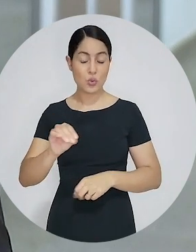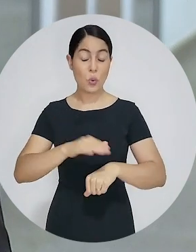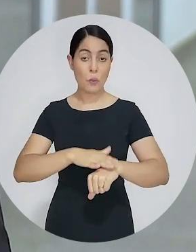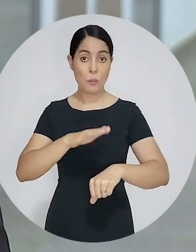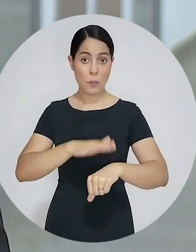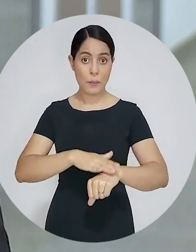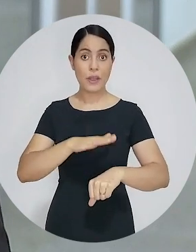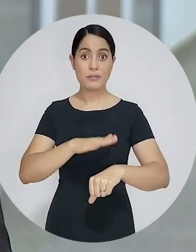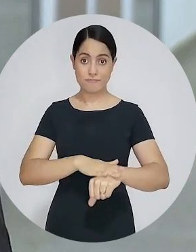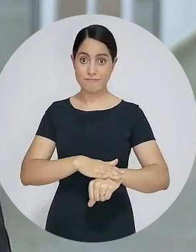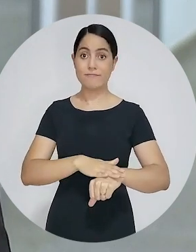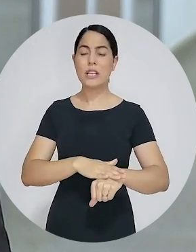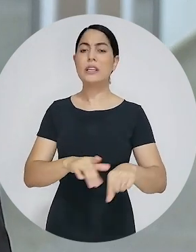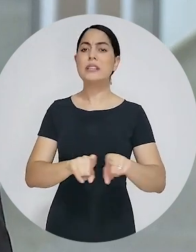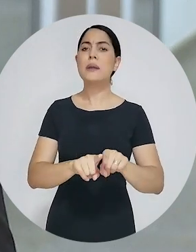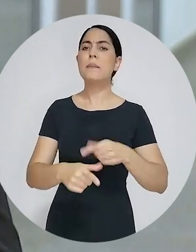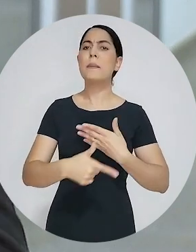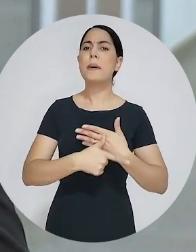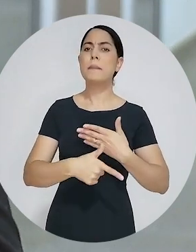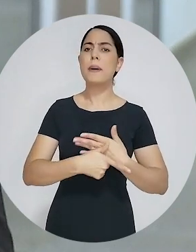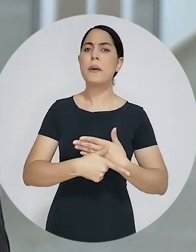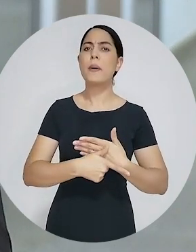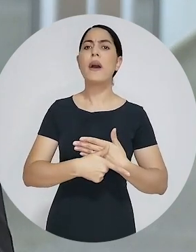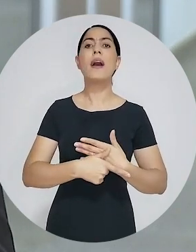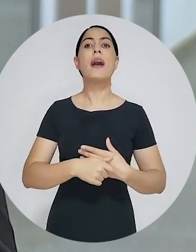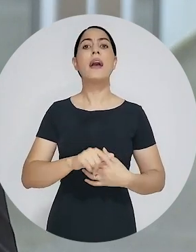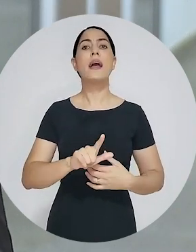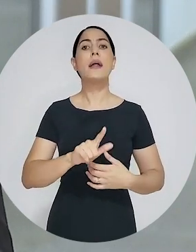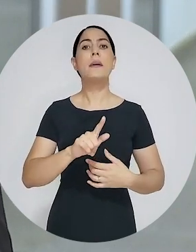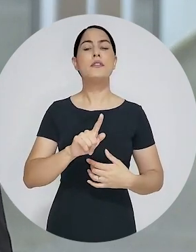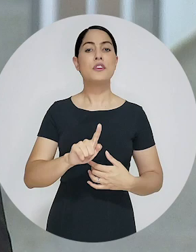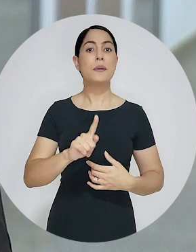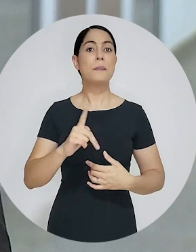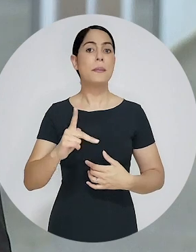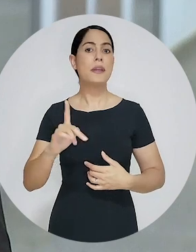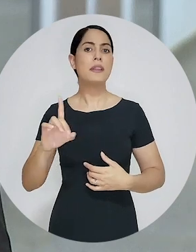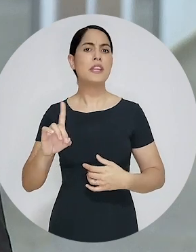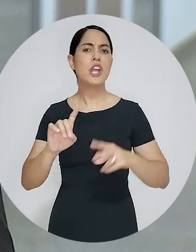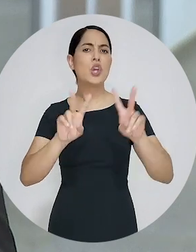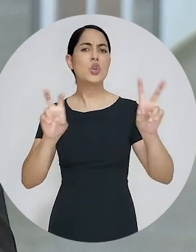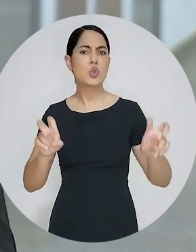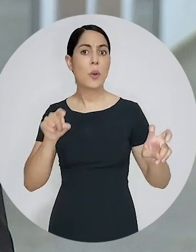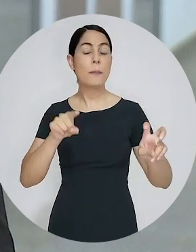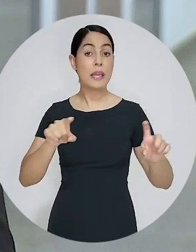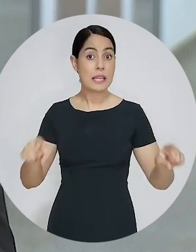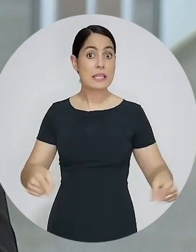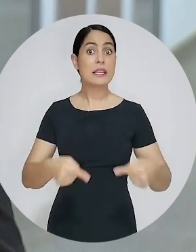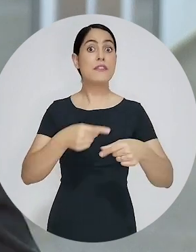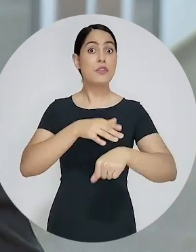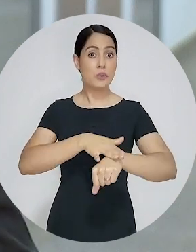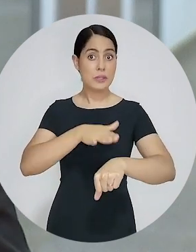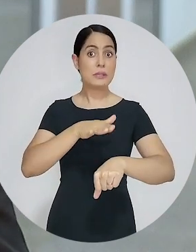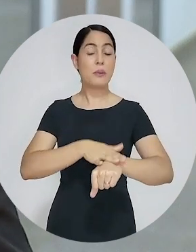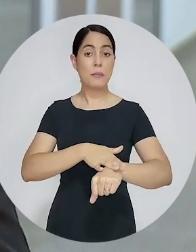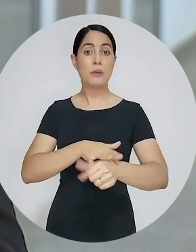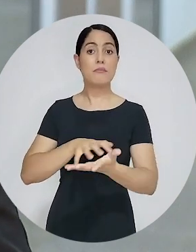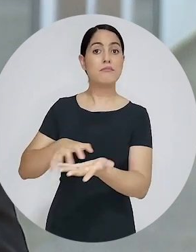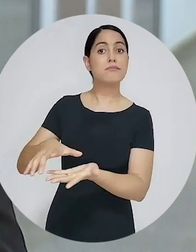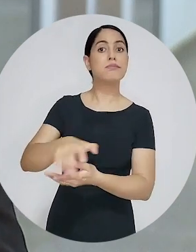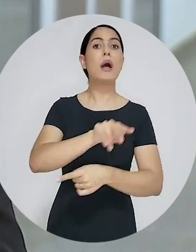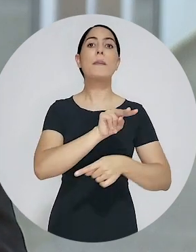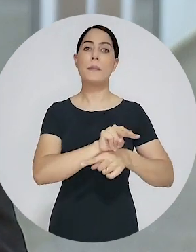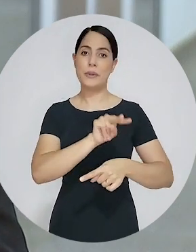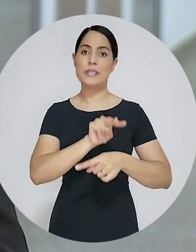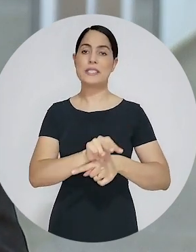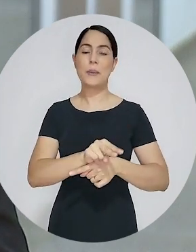em Proteção de Dados e o papel da ANPD. O webinar faz parte da Maratona LGPD, os desafios